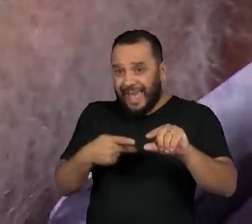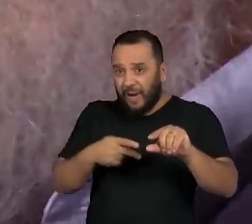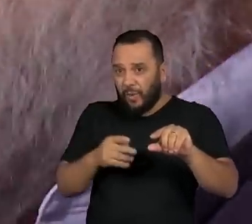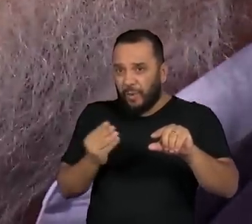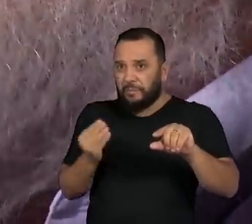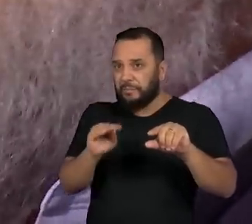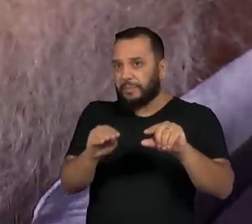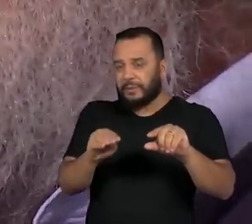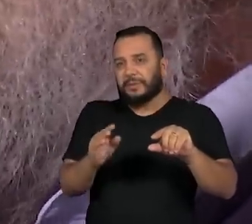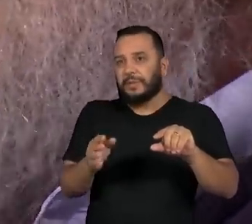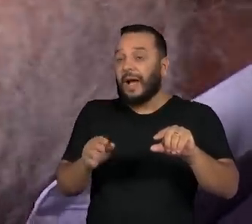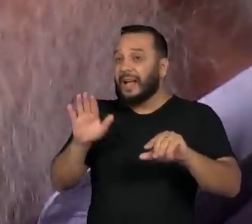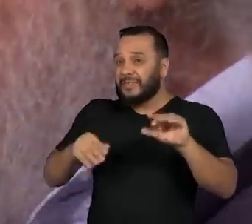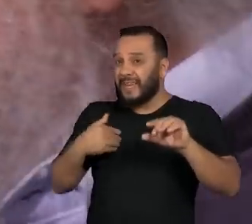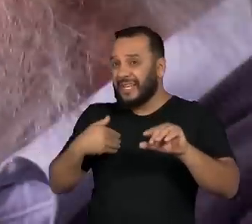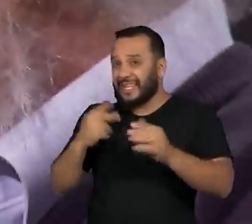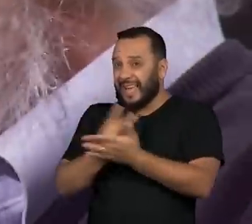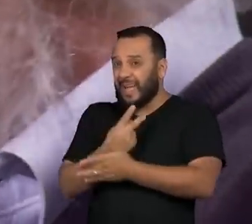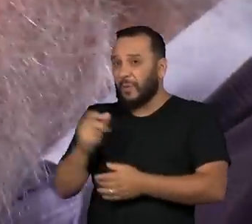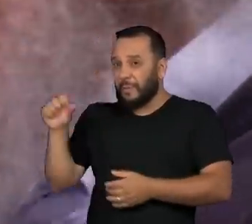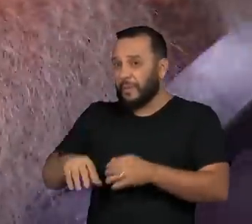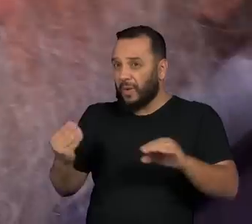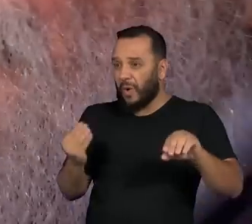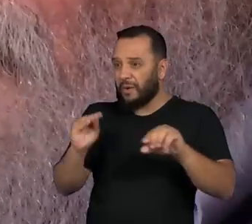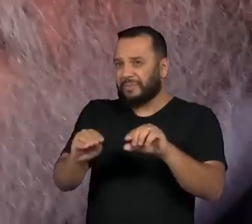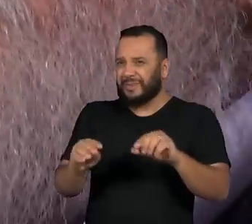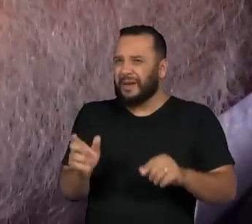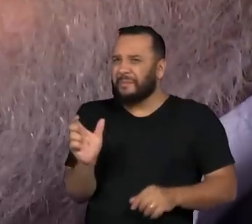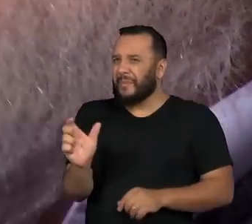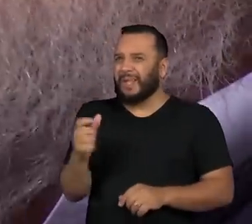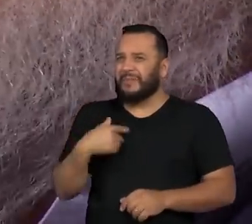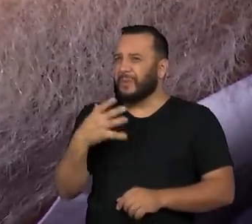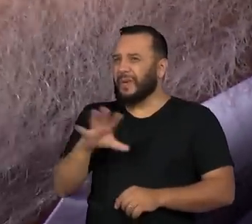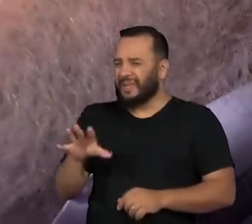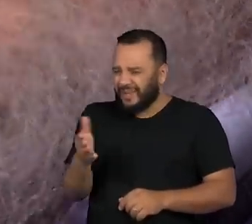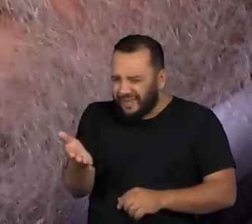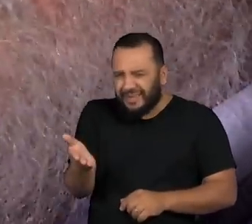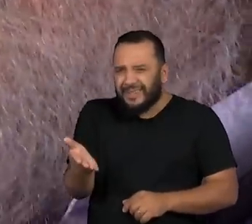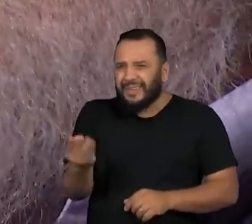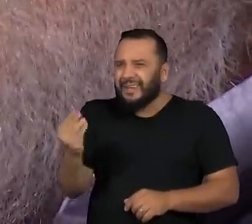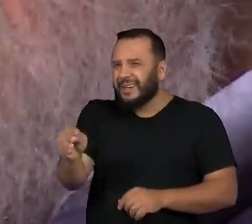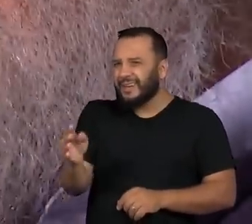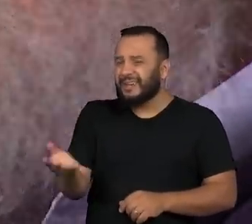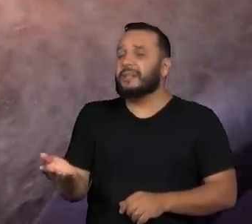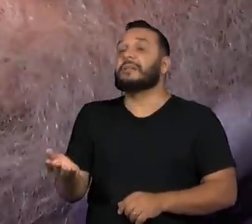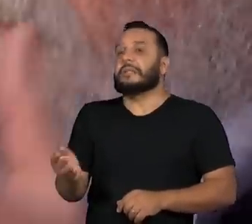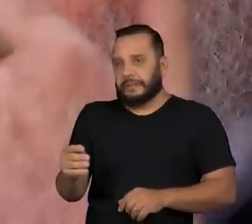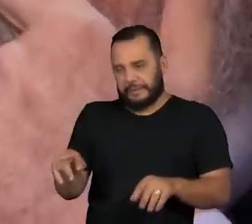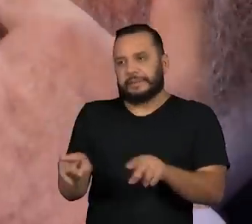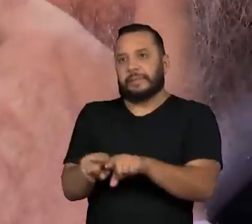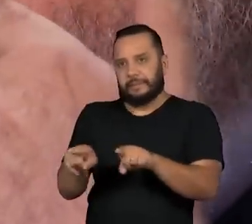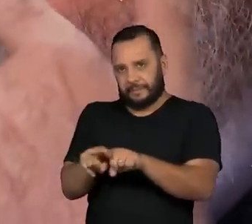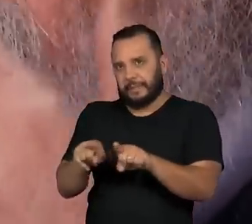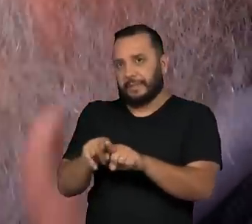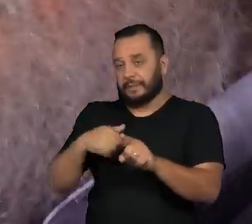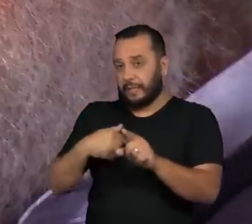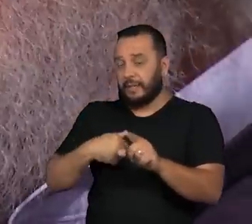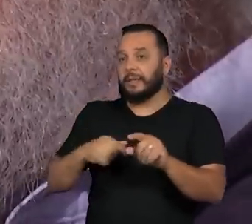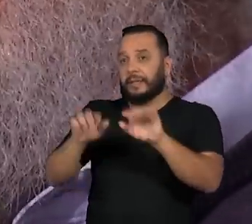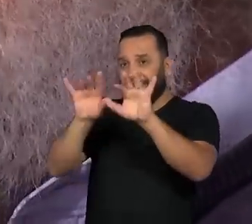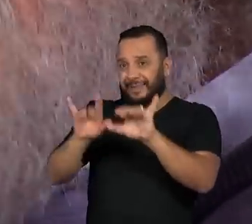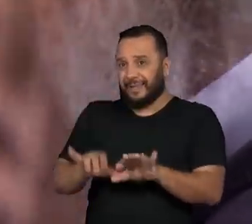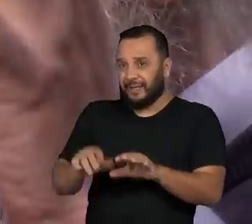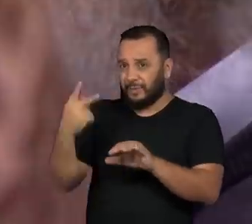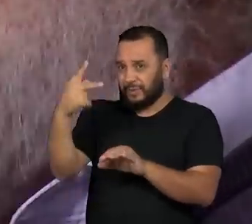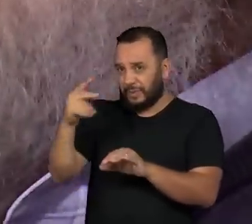erros muito piores que você nem percebe aí você vai olhar tem uma palavra que você não queria escrever mas alguém colocou lá então esse pessoal conserta por exemplo você pode pegar um texto seu e